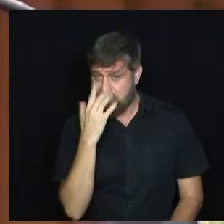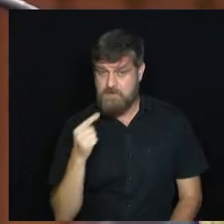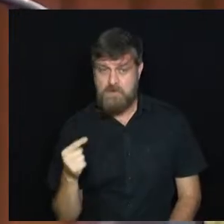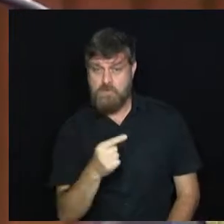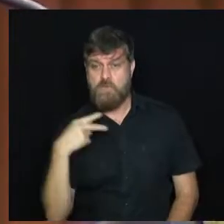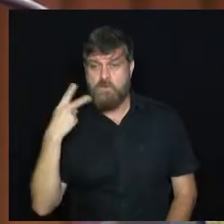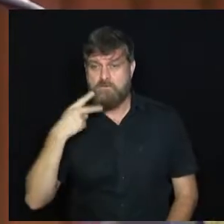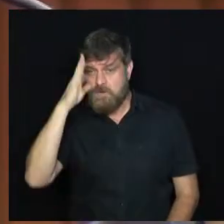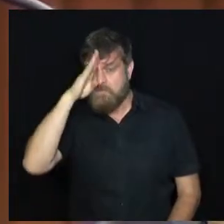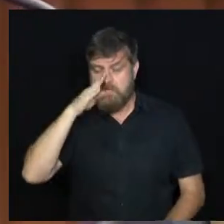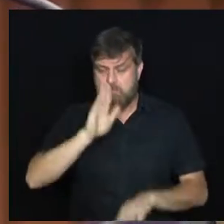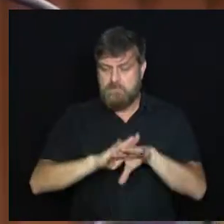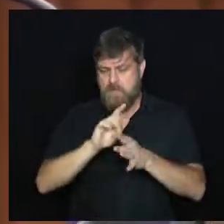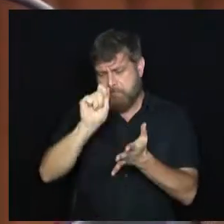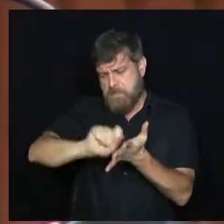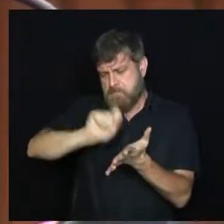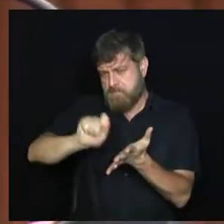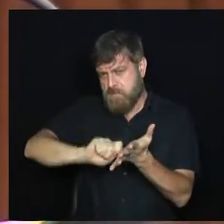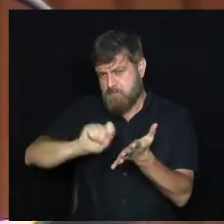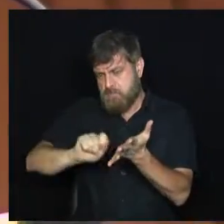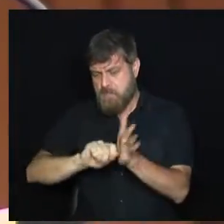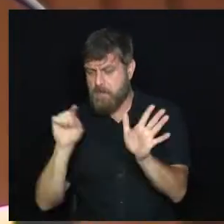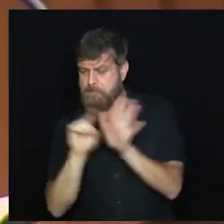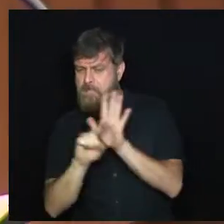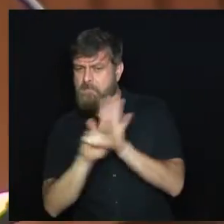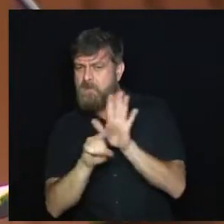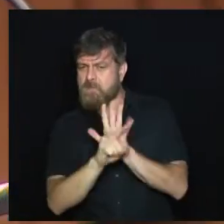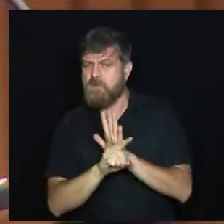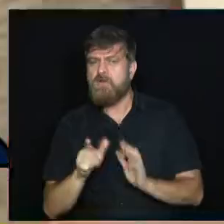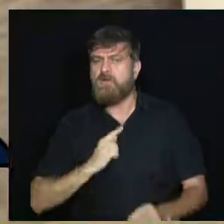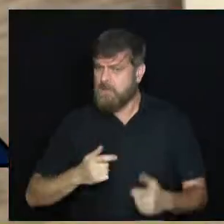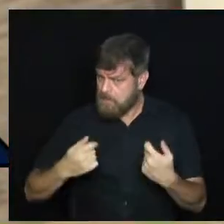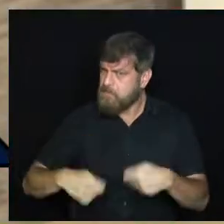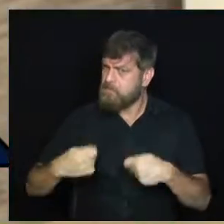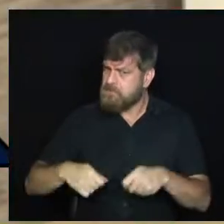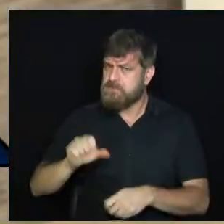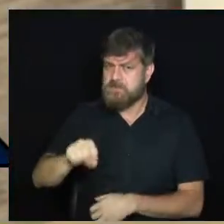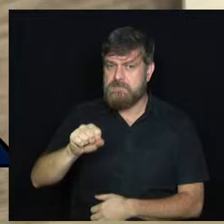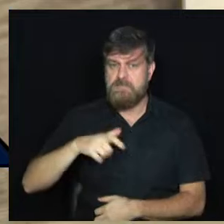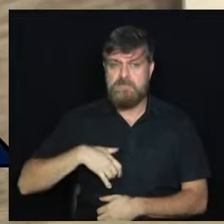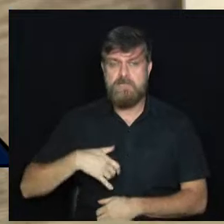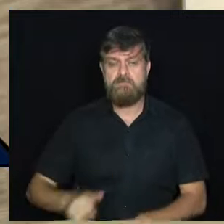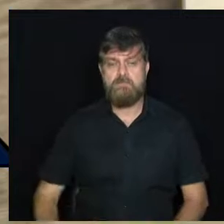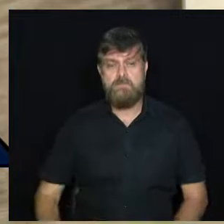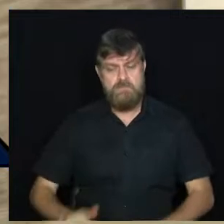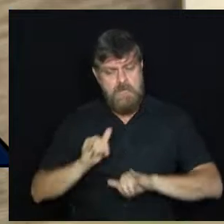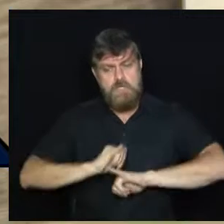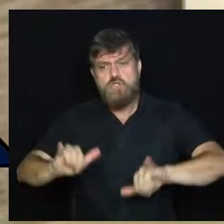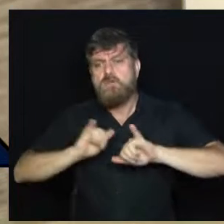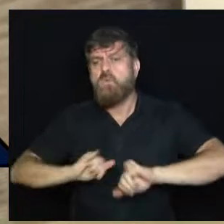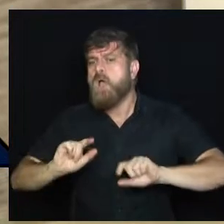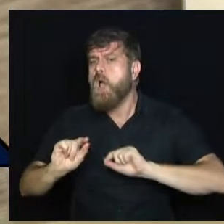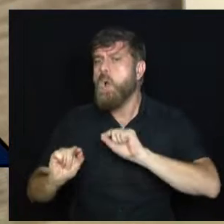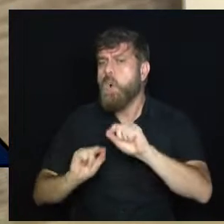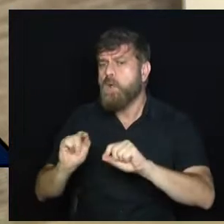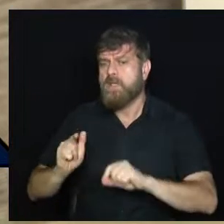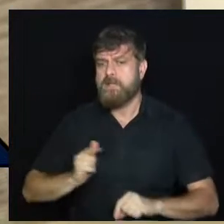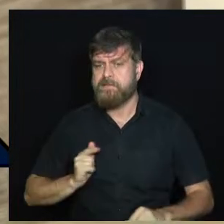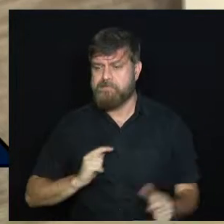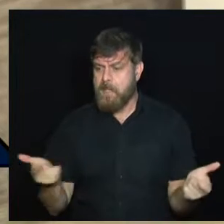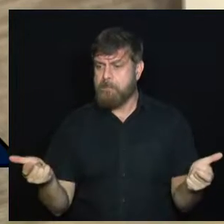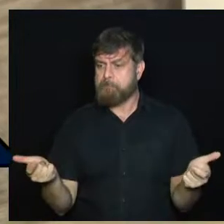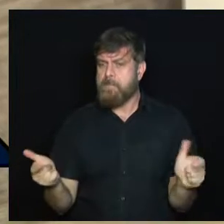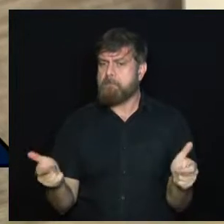Tourinho apresentou diversos requerimentos e justifica a necessidade. Foi divulgada uma informação de que houve uma